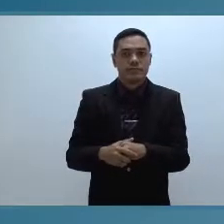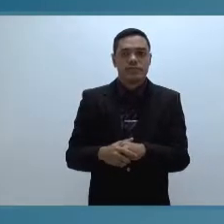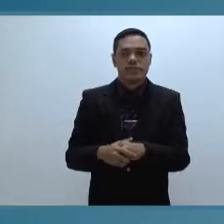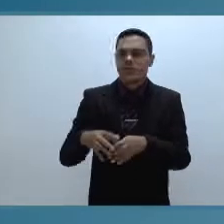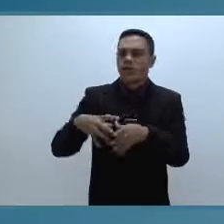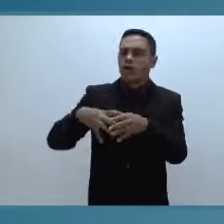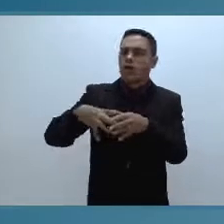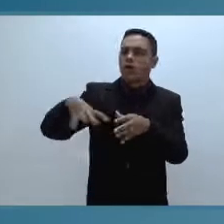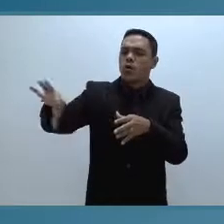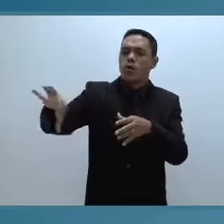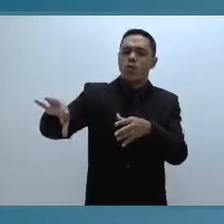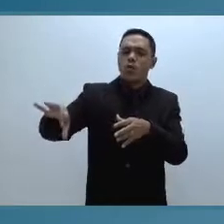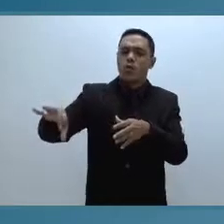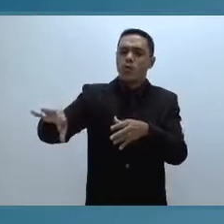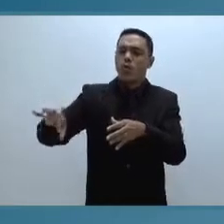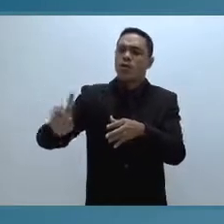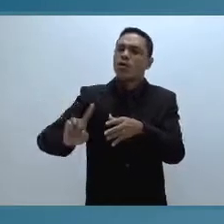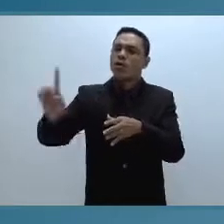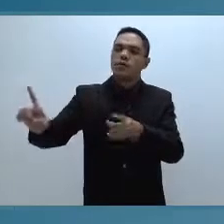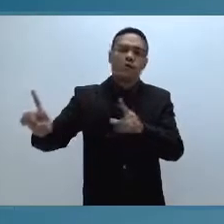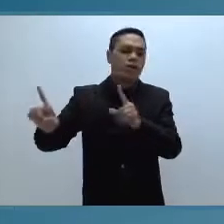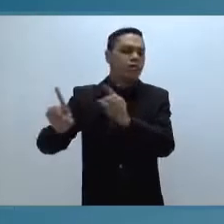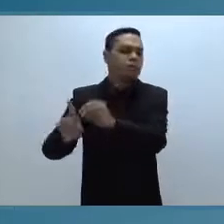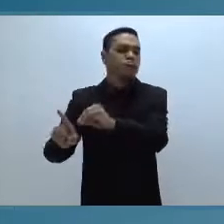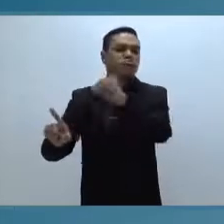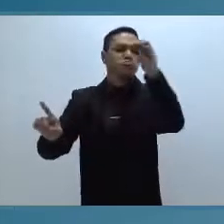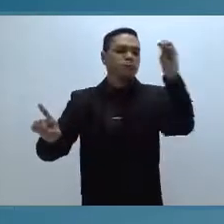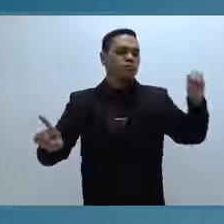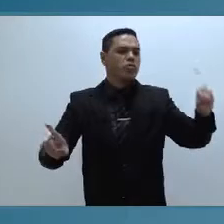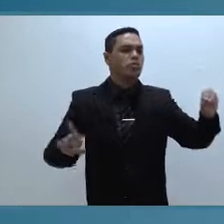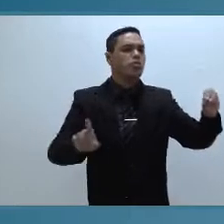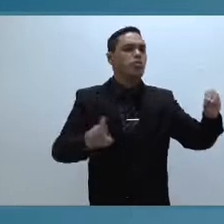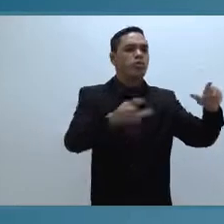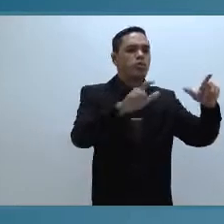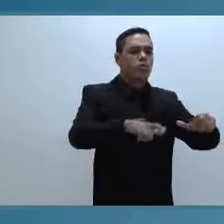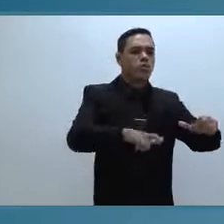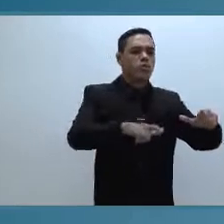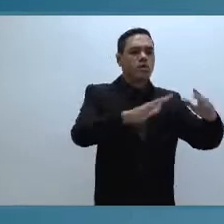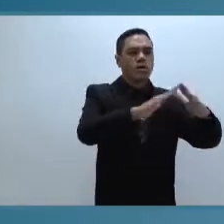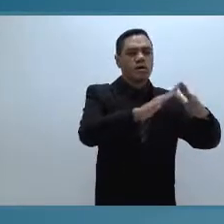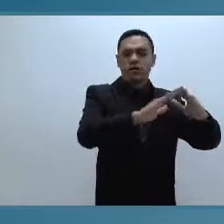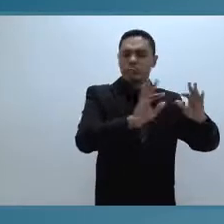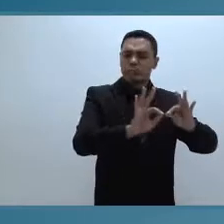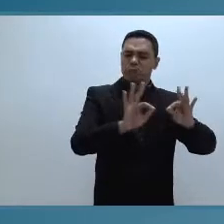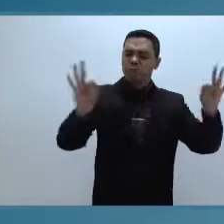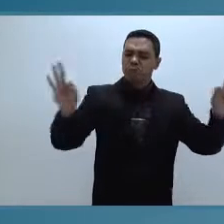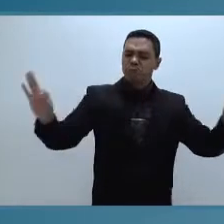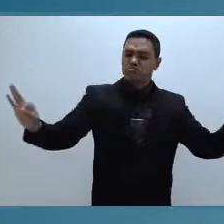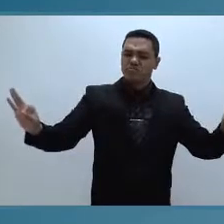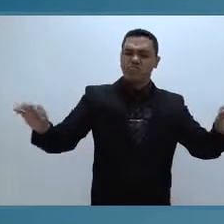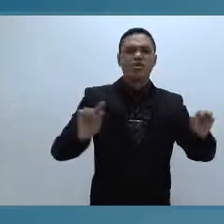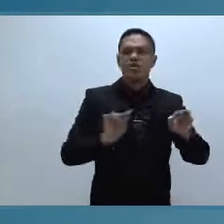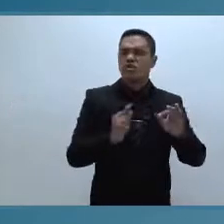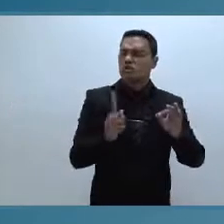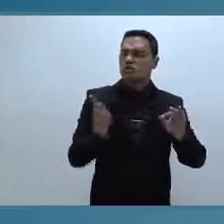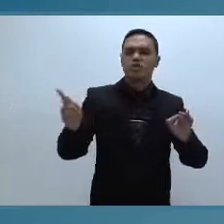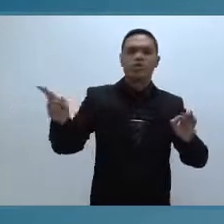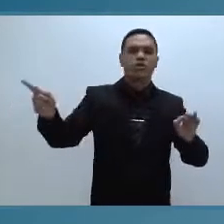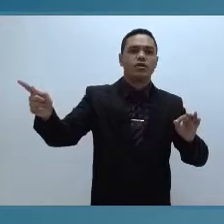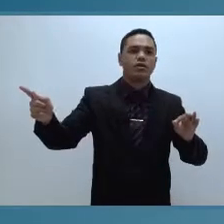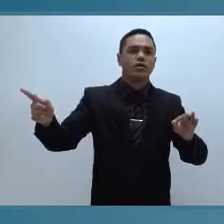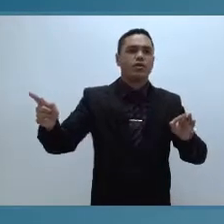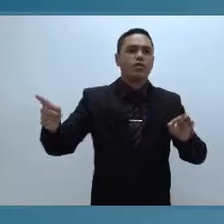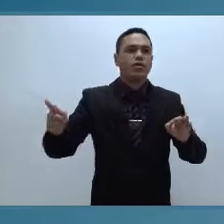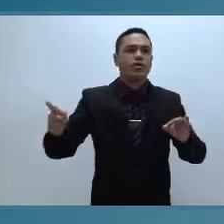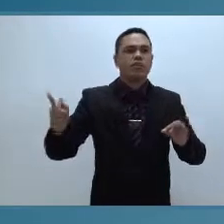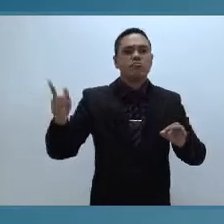simples fato de que aquela de sua titularidade não disponha de residência contínua, afigura-se